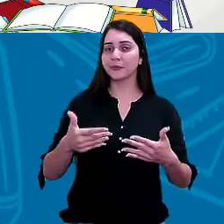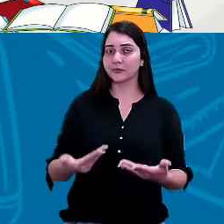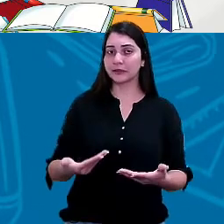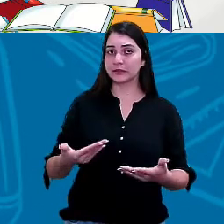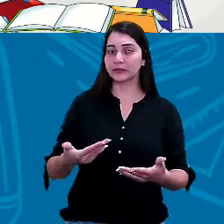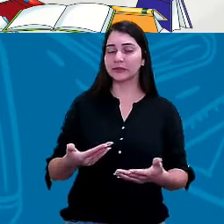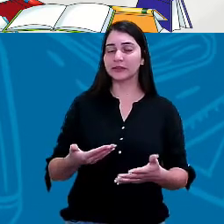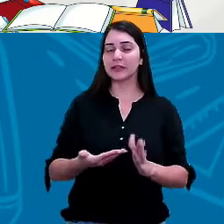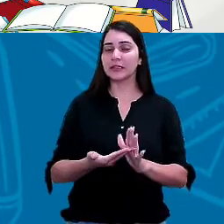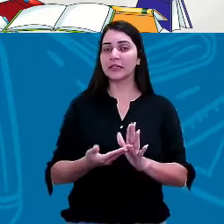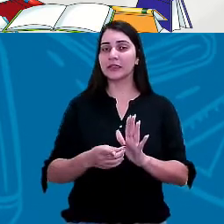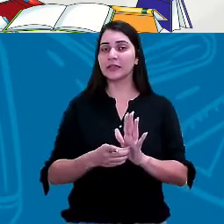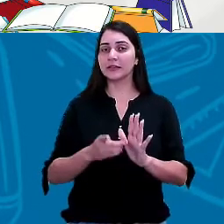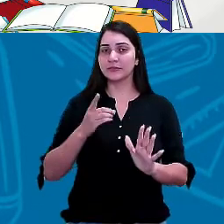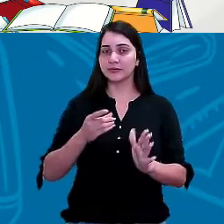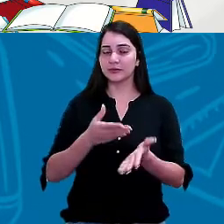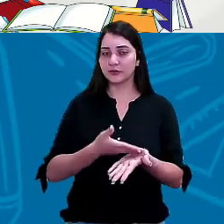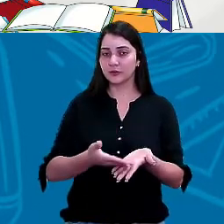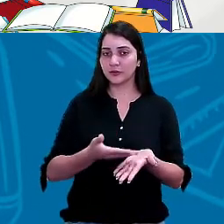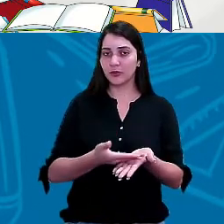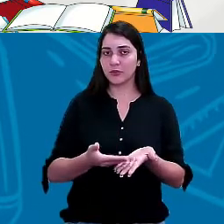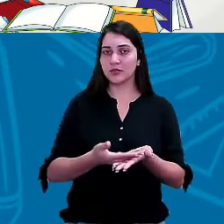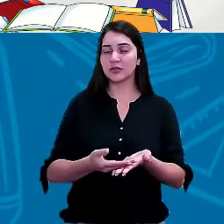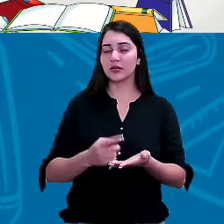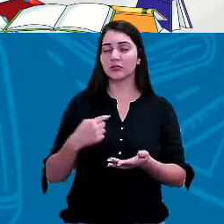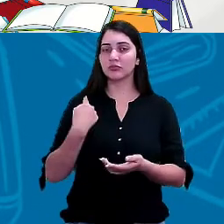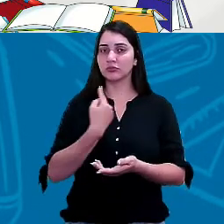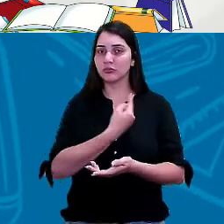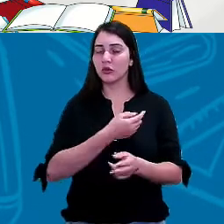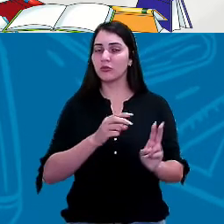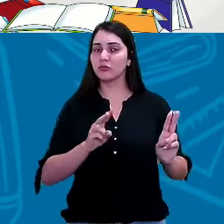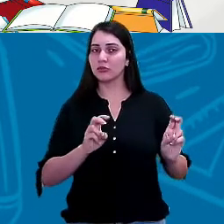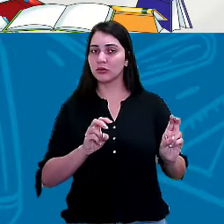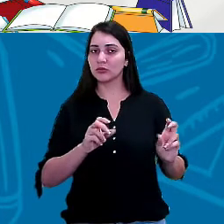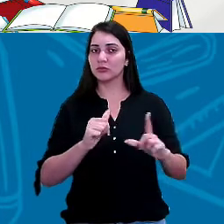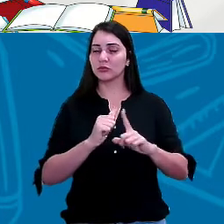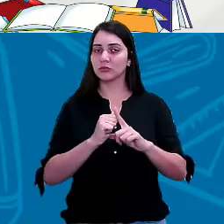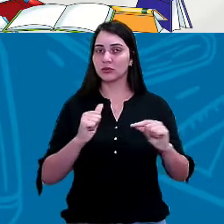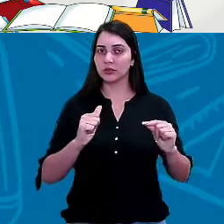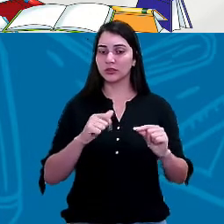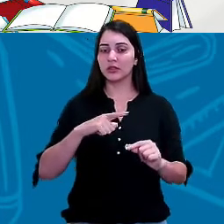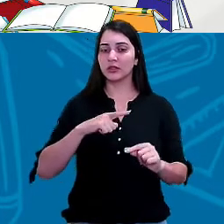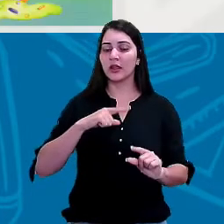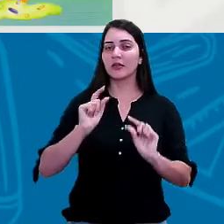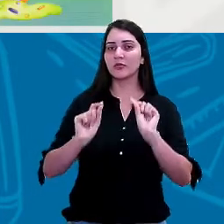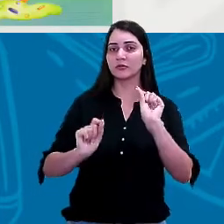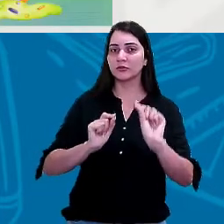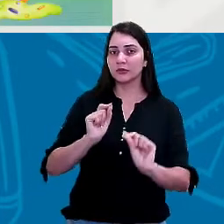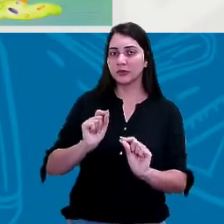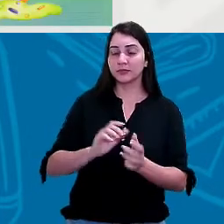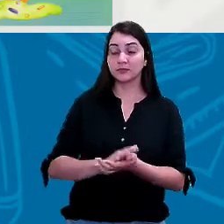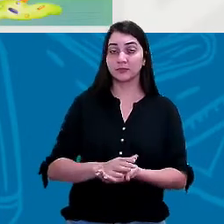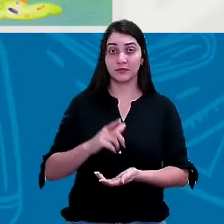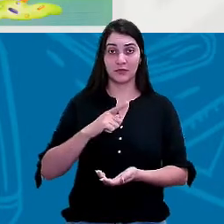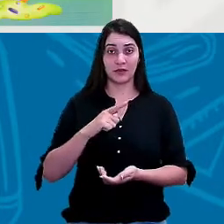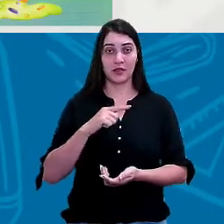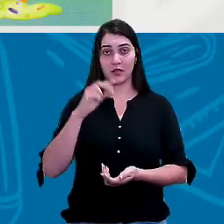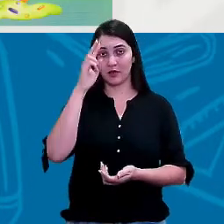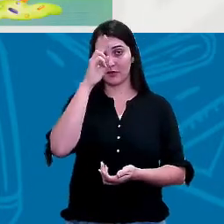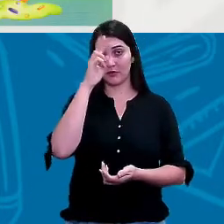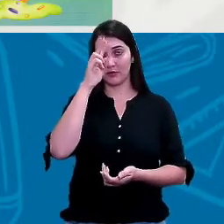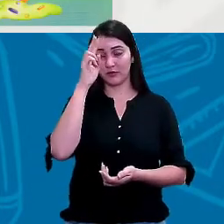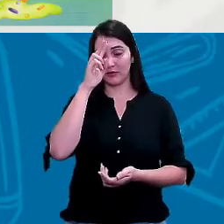da gente dar início a propriamente o nosso assunto, os artigos, a gente tem o que aí? Nós temos a nossa história